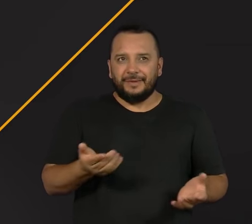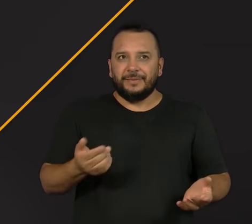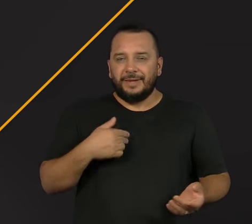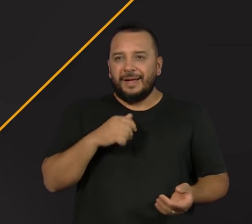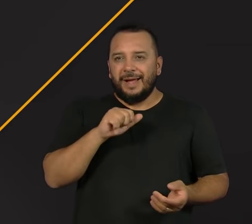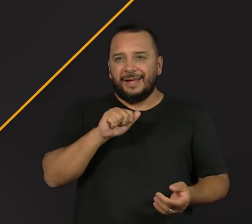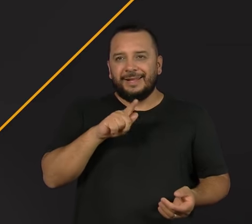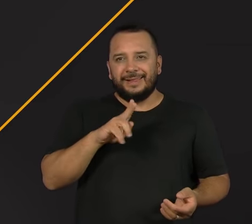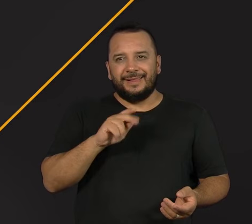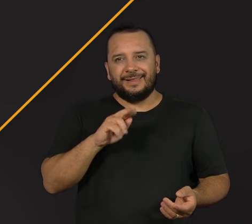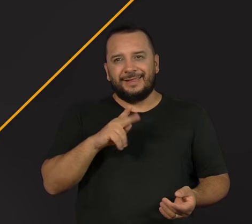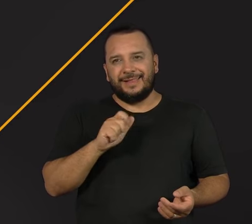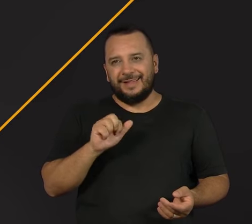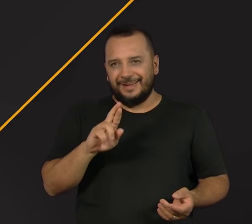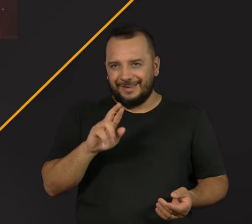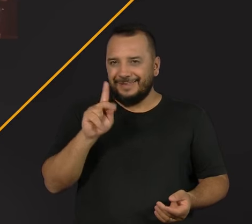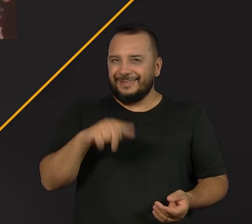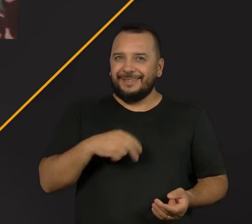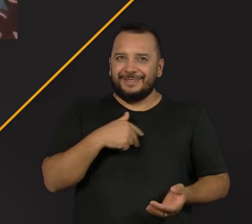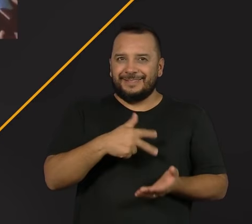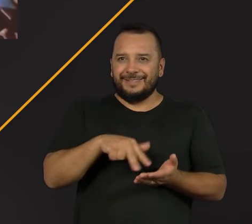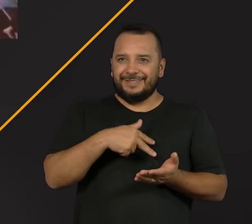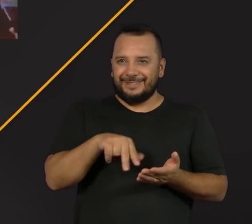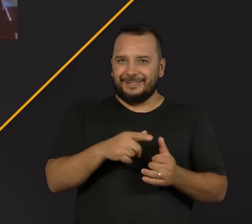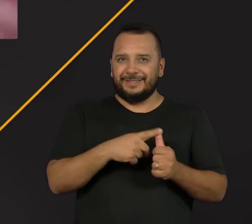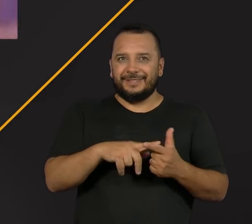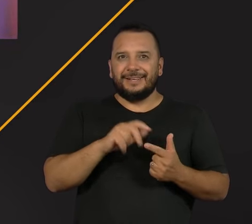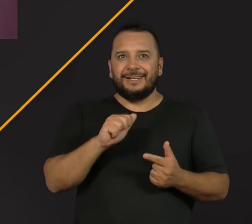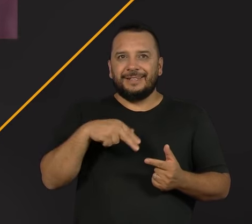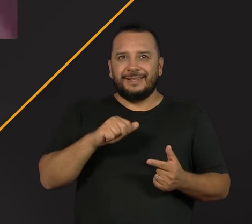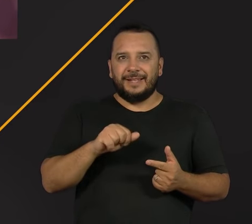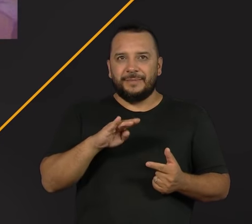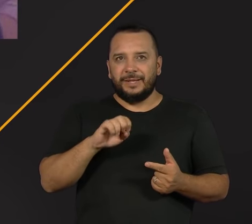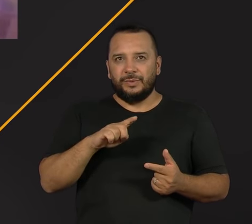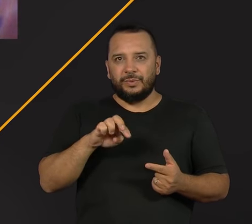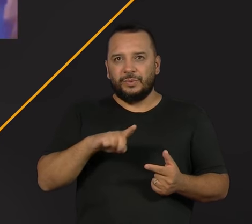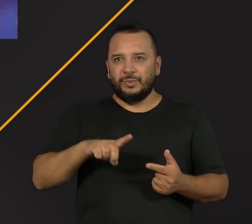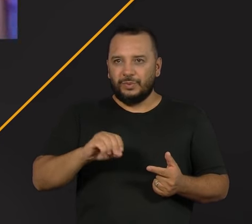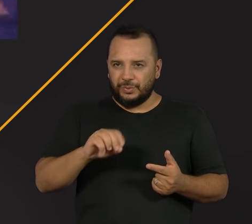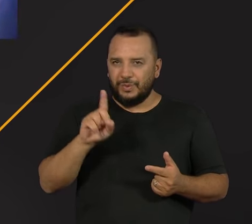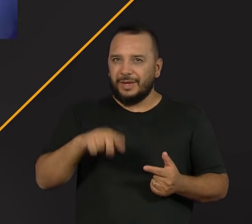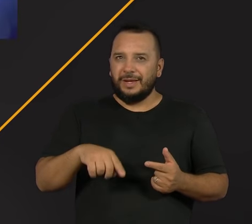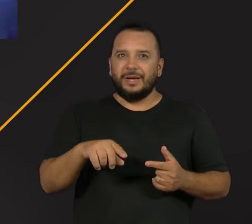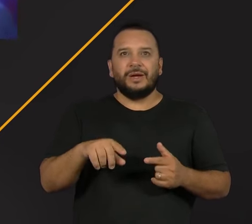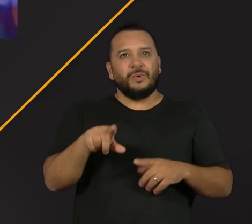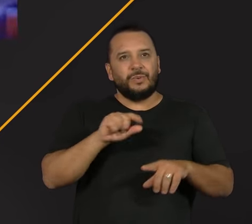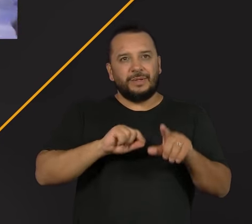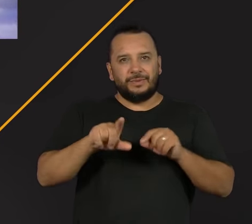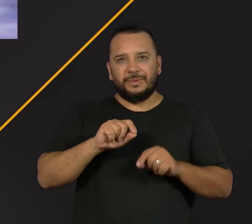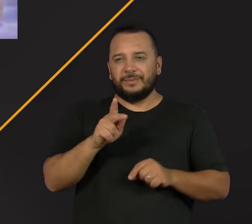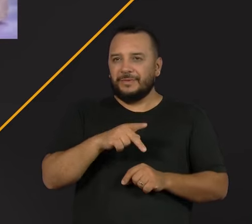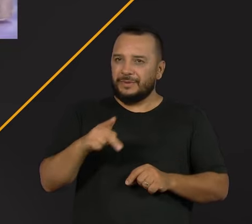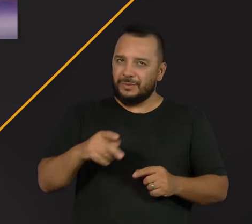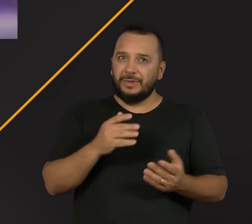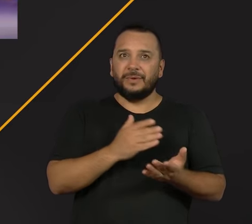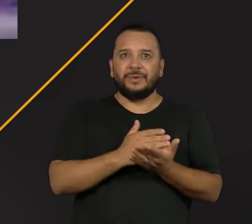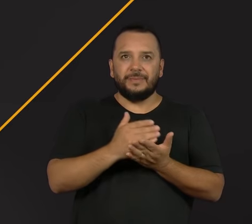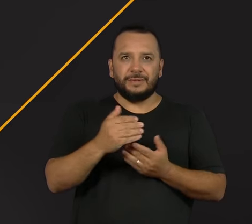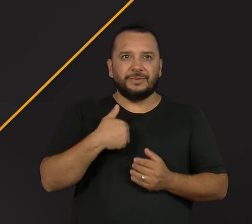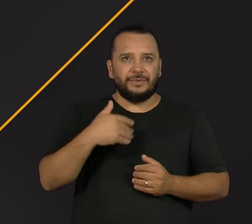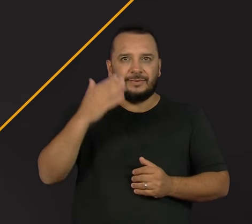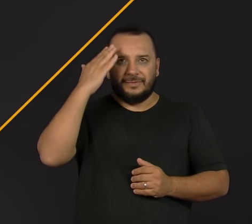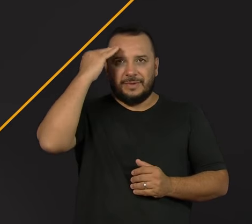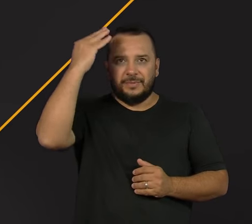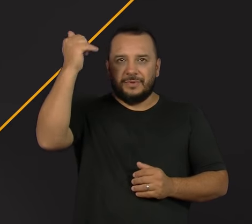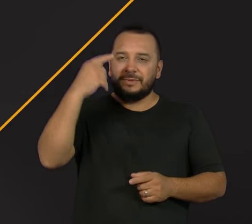dos meus dançarinos. Ana Beluso, uma grande curadora, professora. E começou a fazer muito